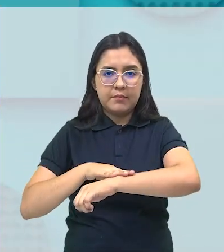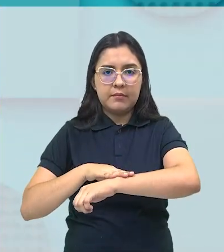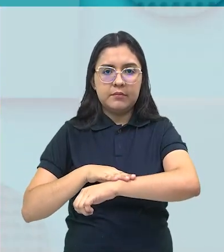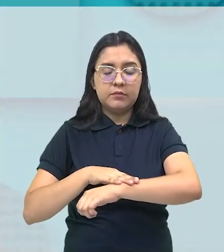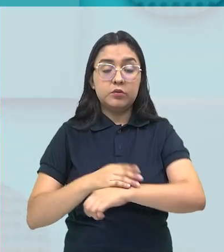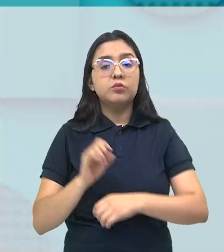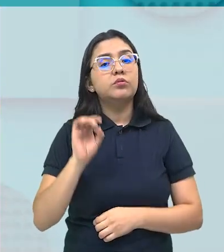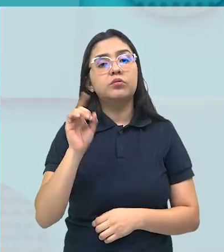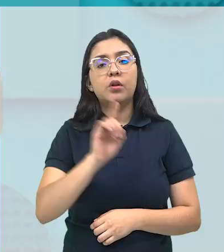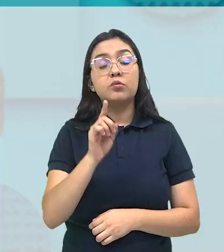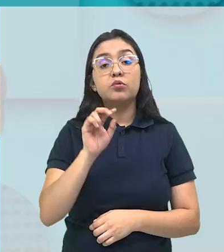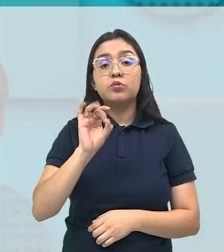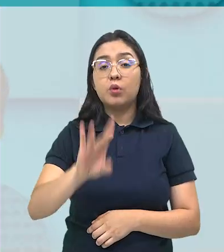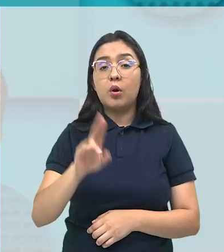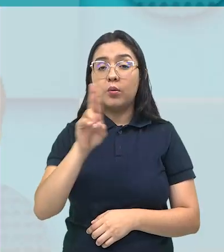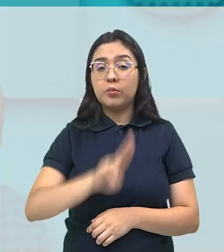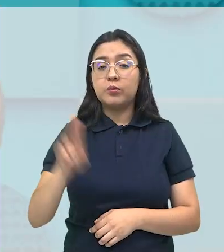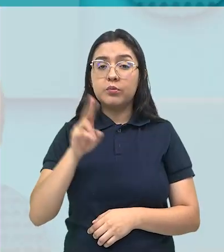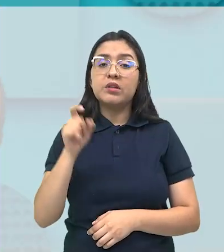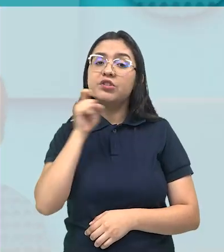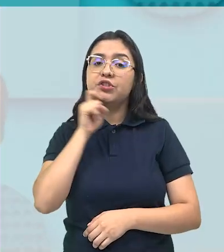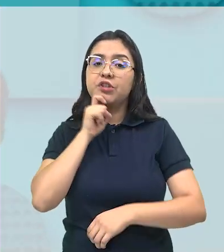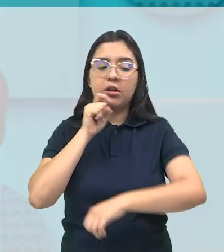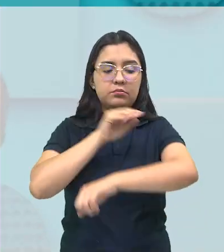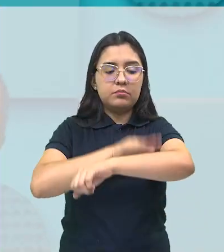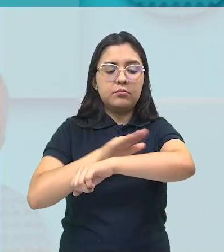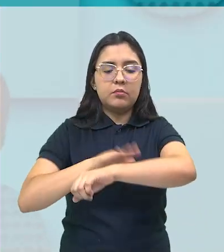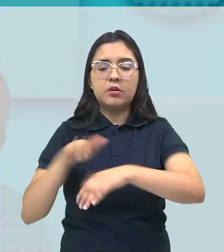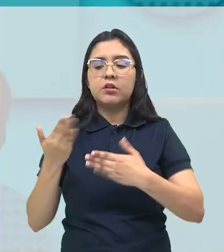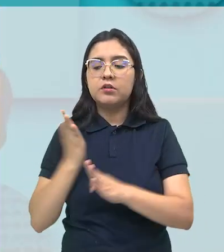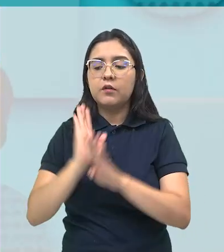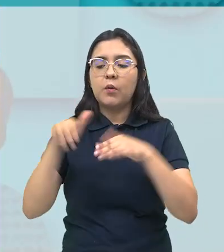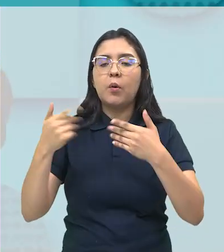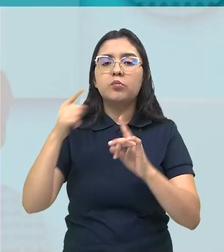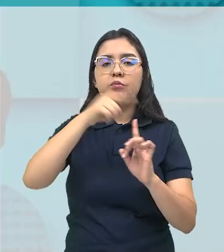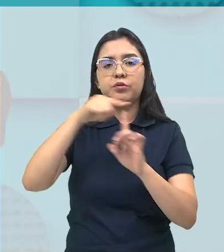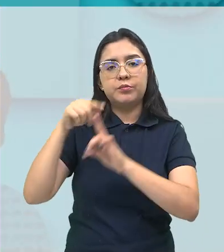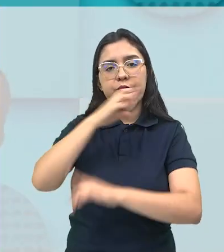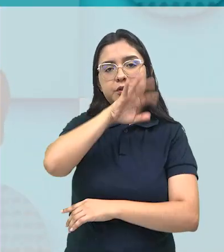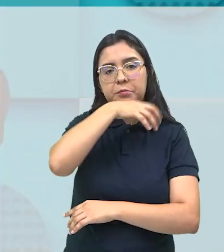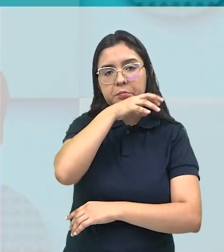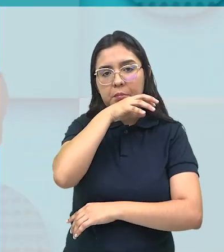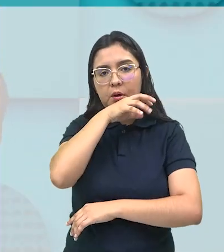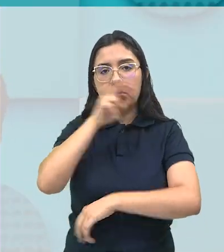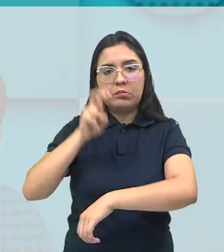Aplica gelo, tenta identificar qual foi o animal que